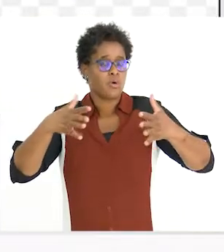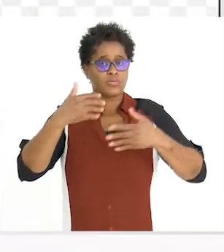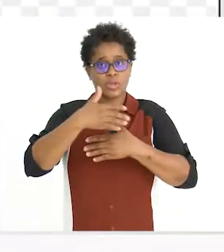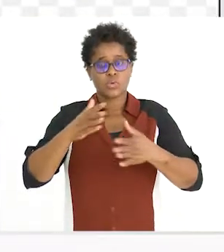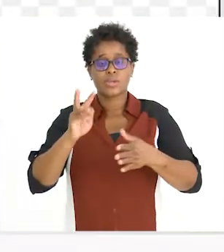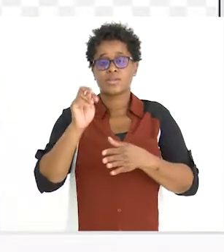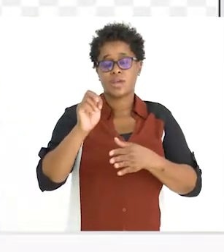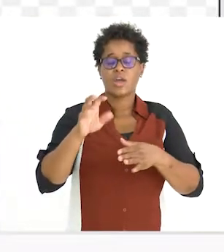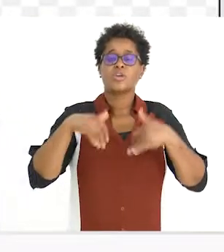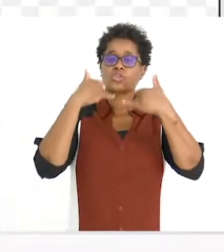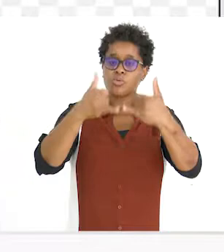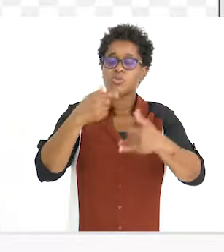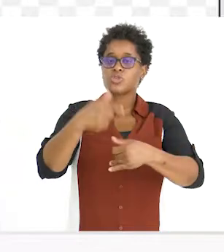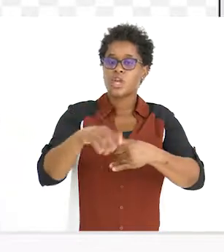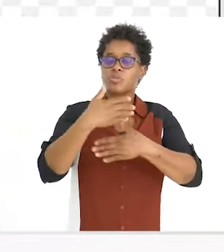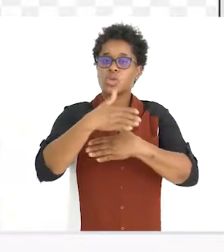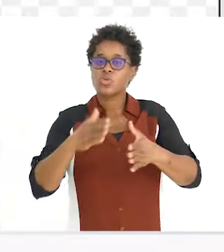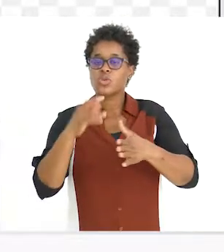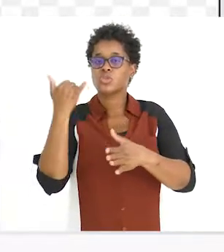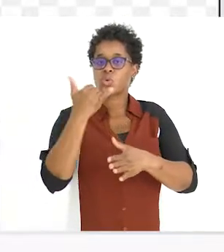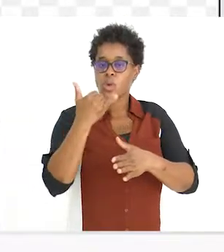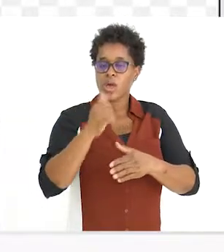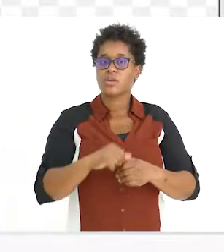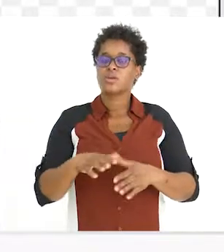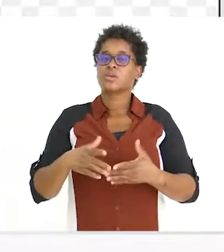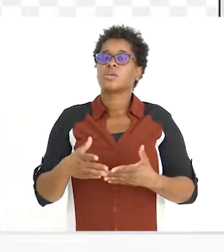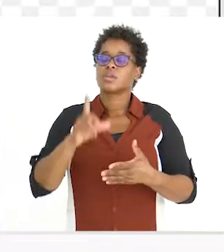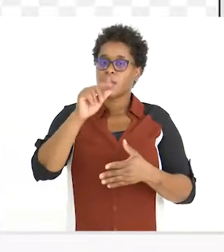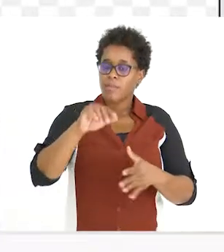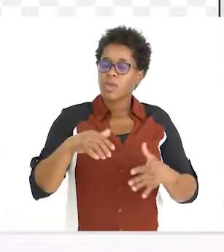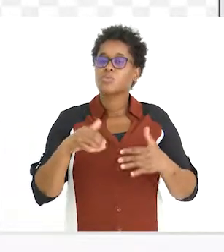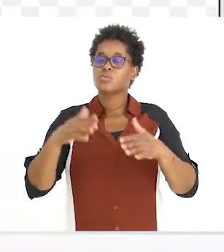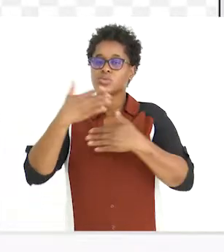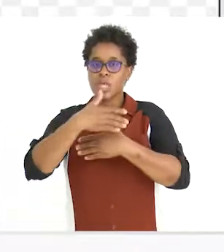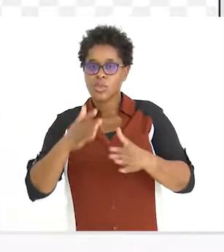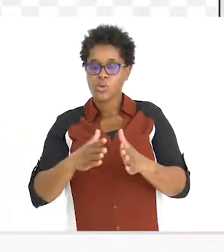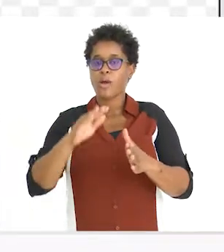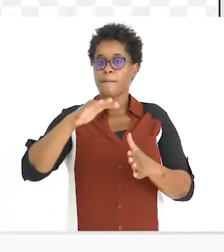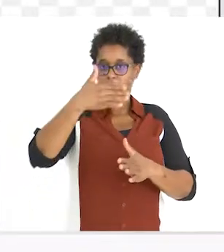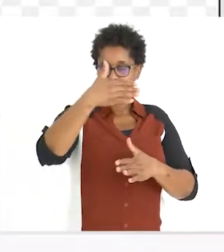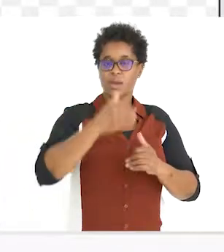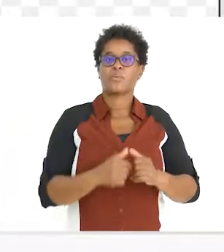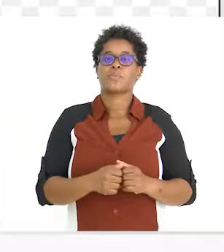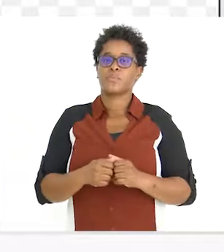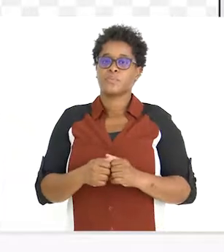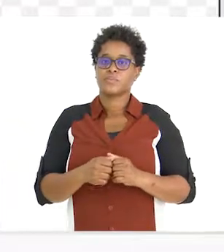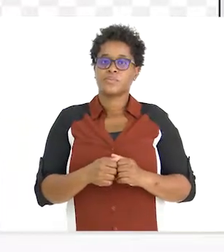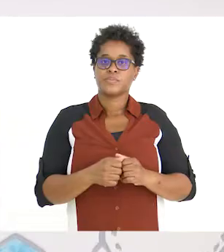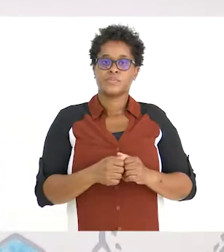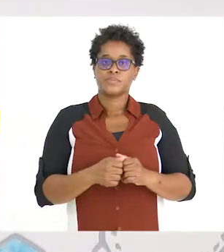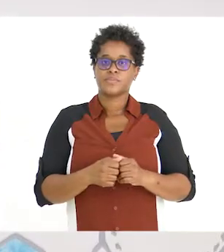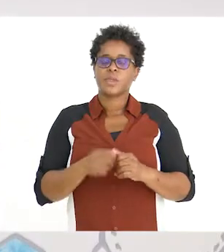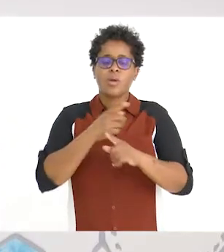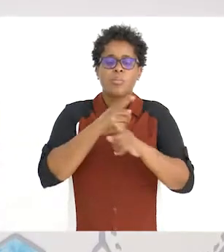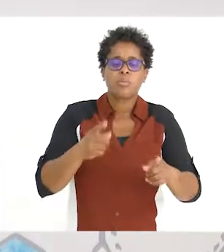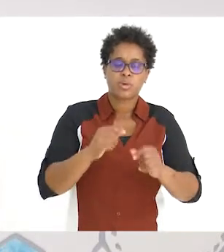E depois temos o setor secundário e o setor primário. Por